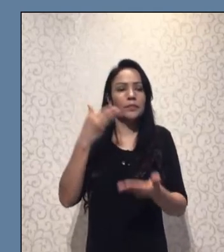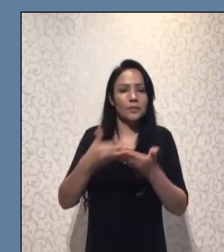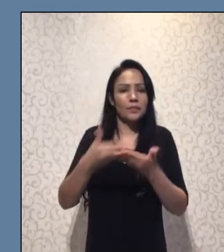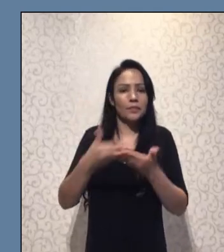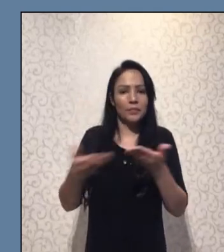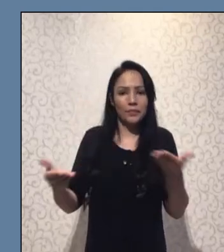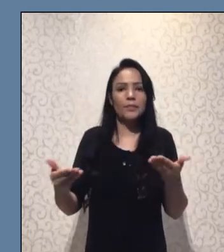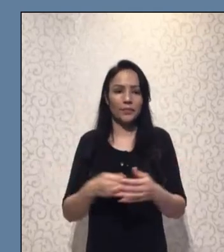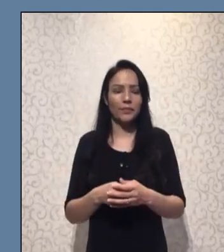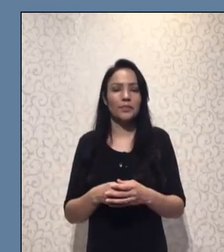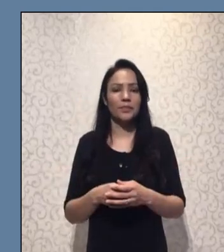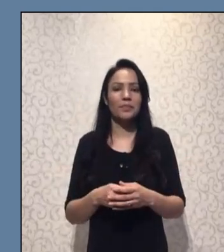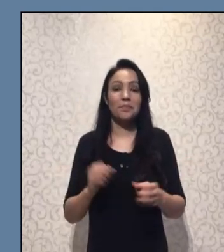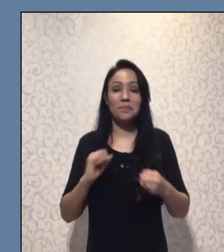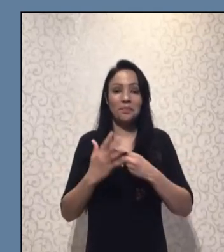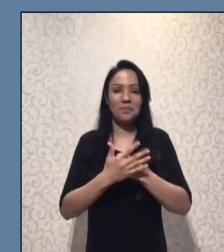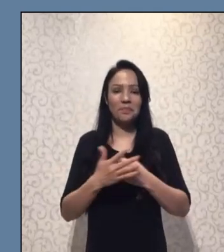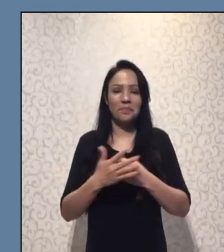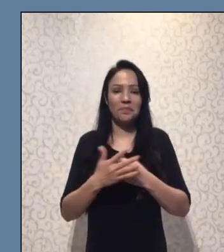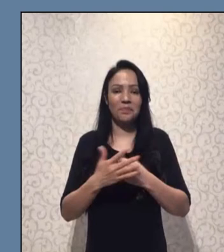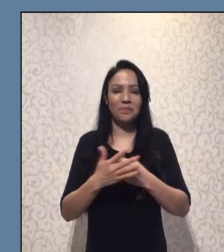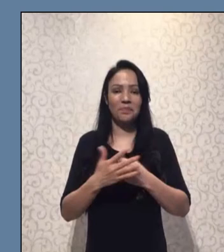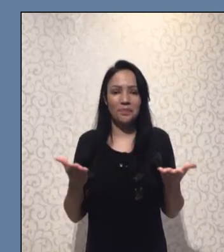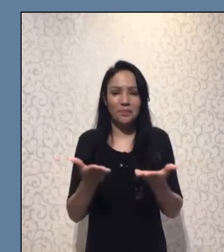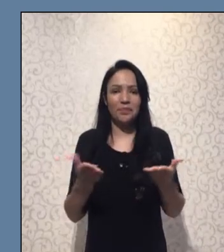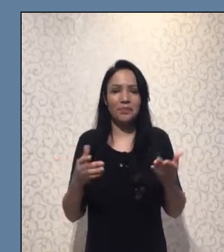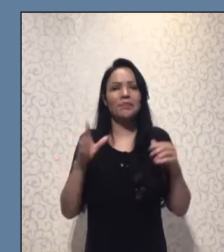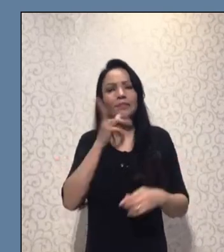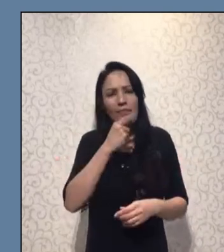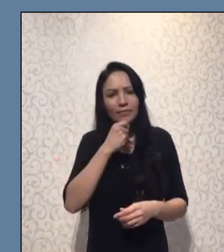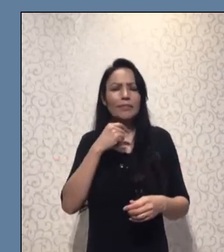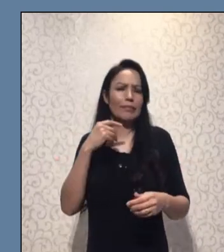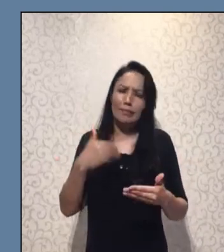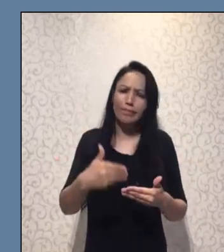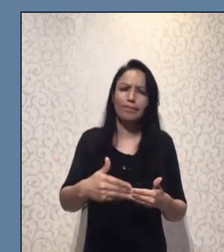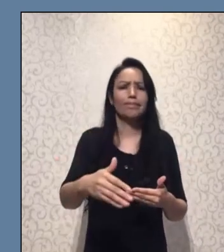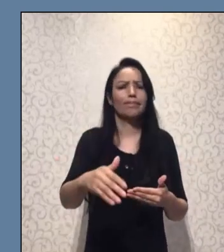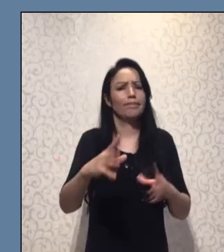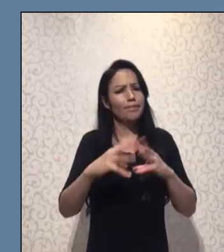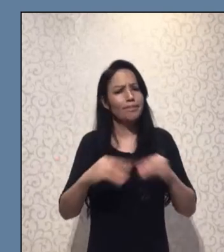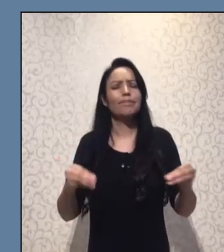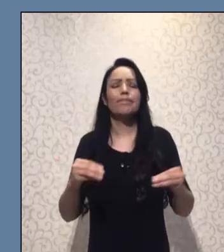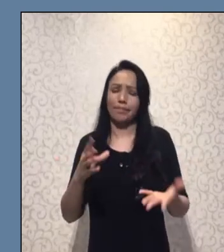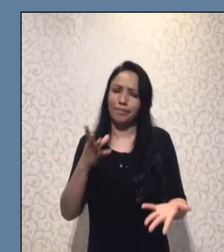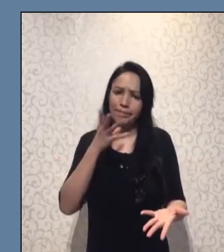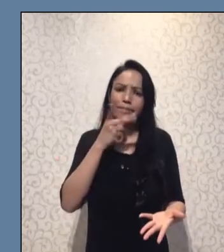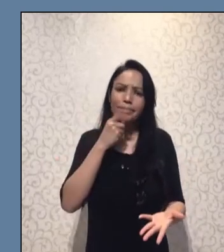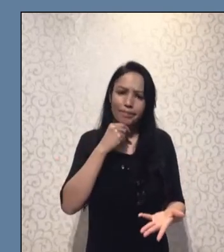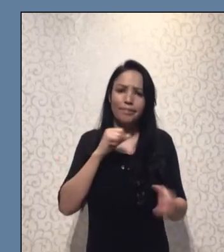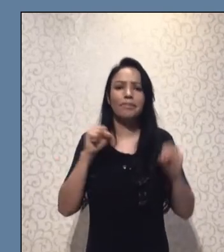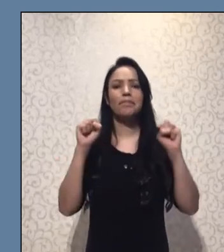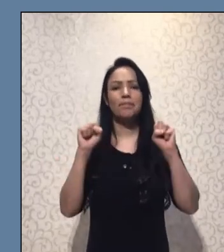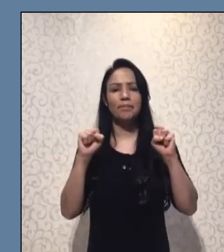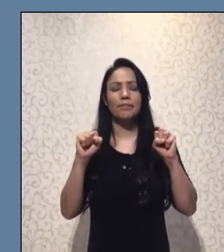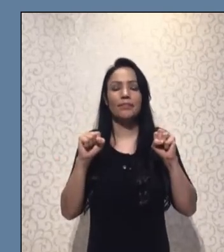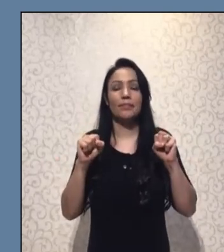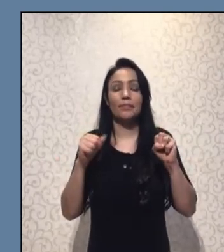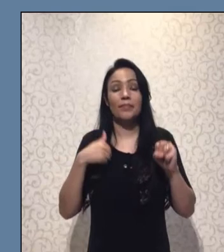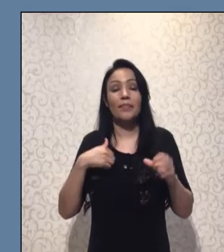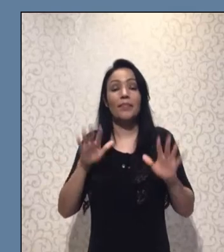nessa pandemia que demora para ser superada, infelizmente. Então, eu acho muito divertido, eu gosto